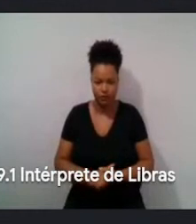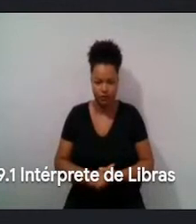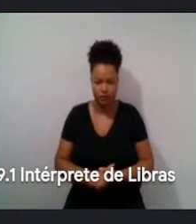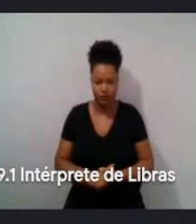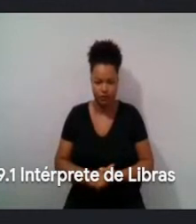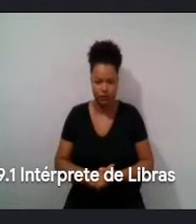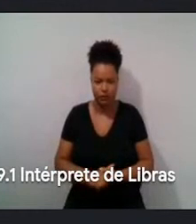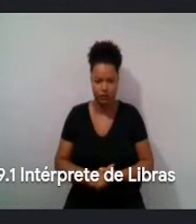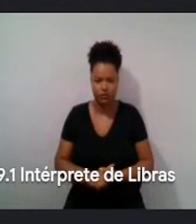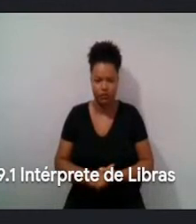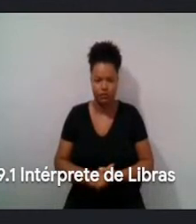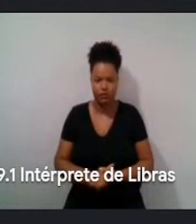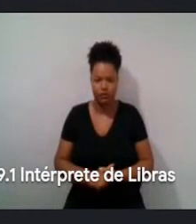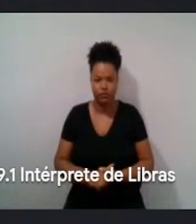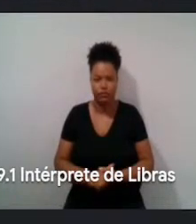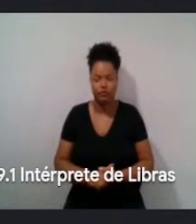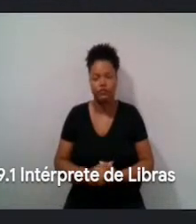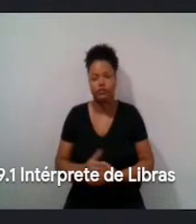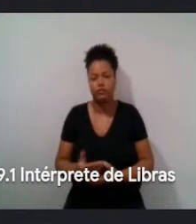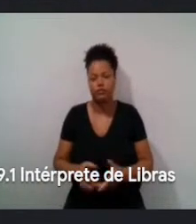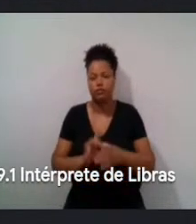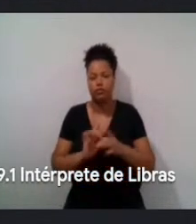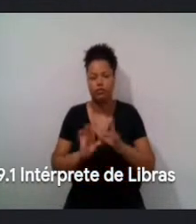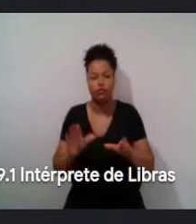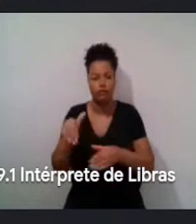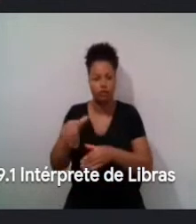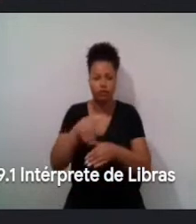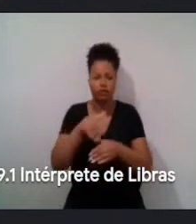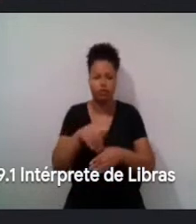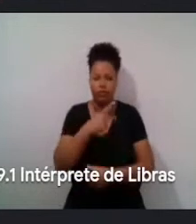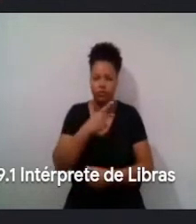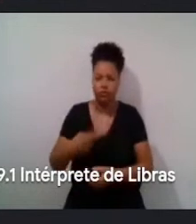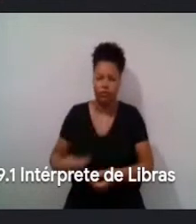É como voto, senhor presidente.